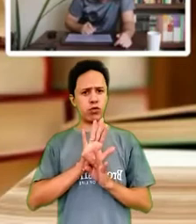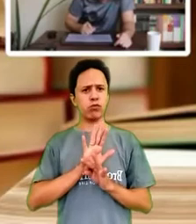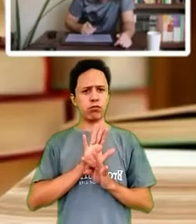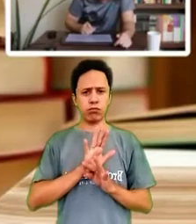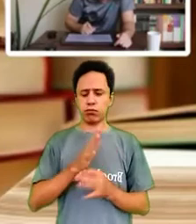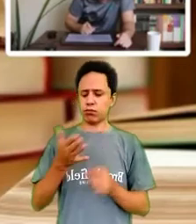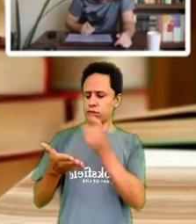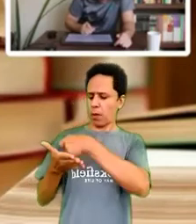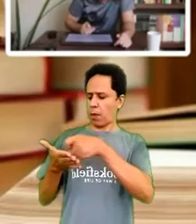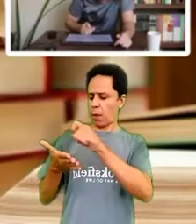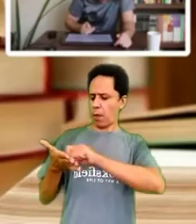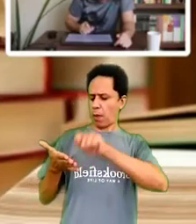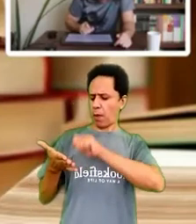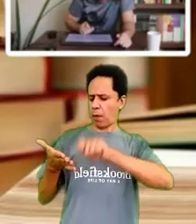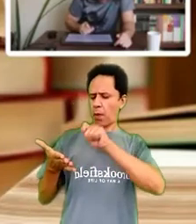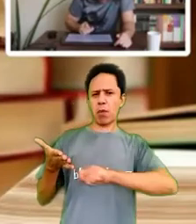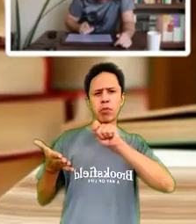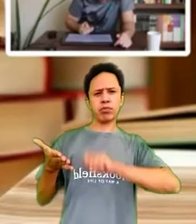produziam seus textos